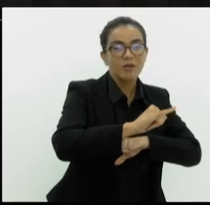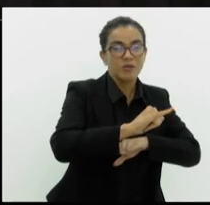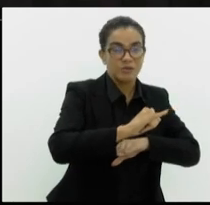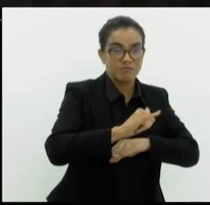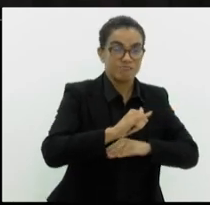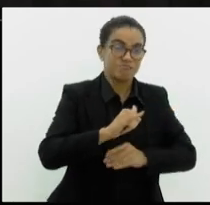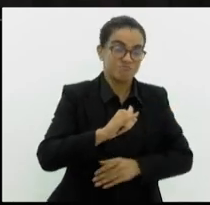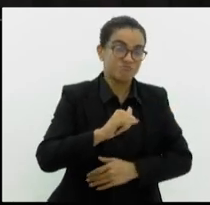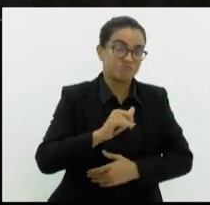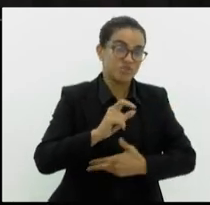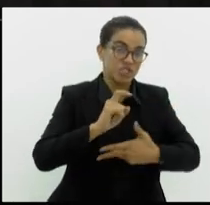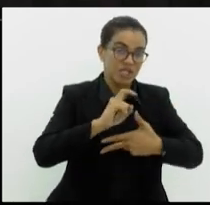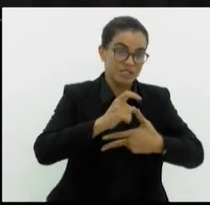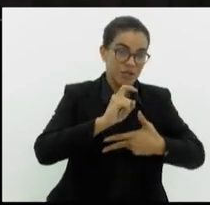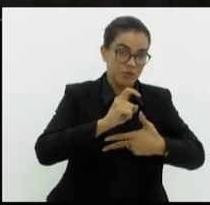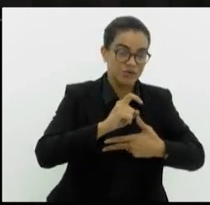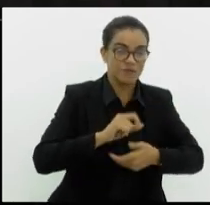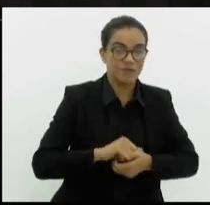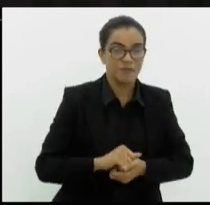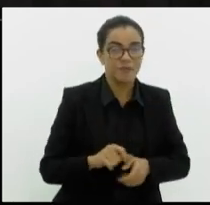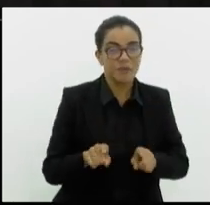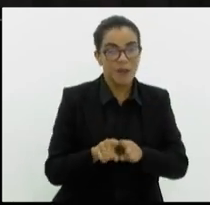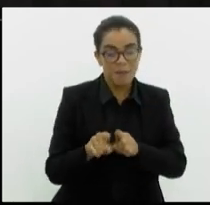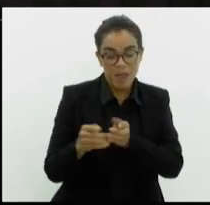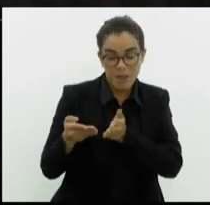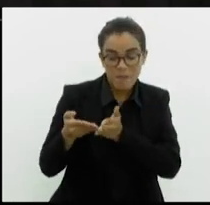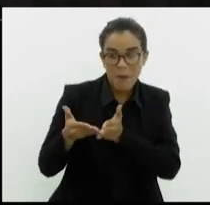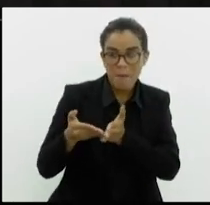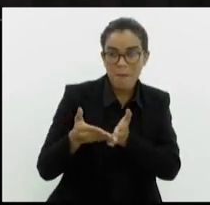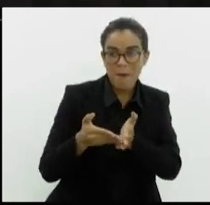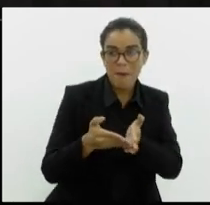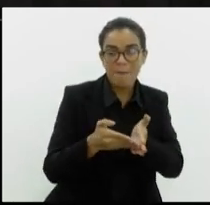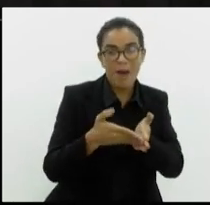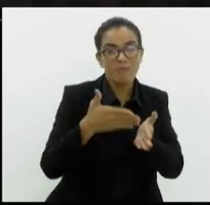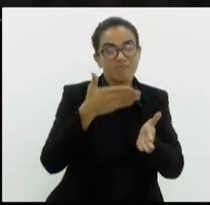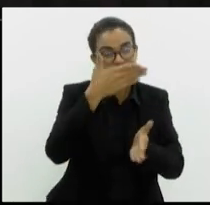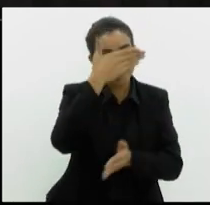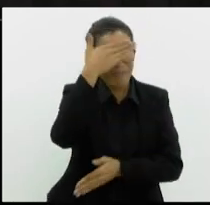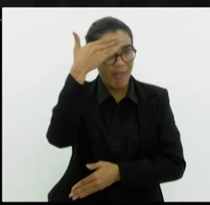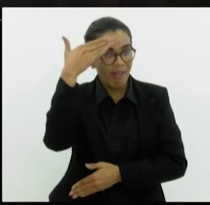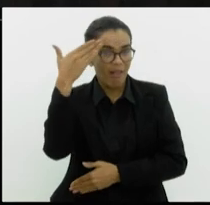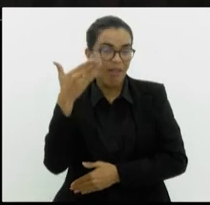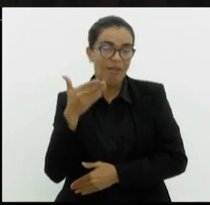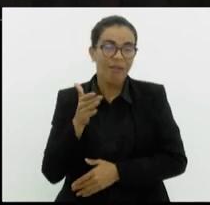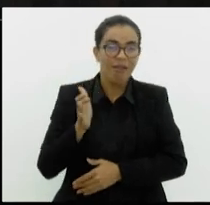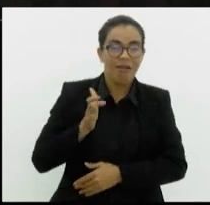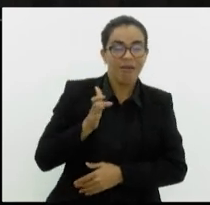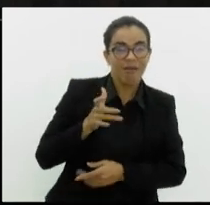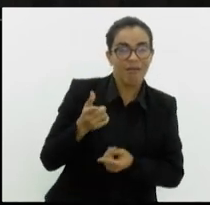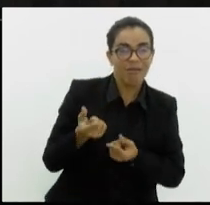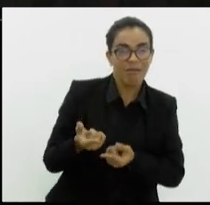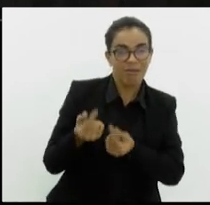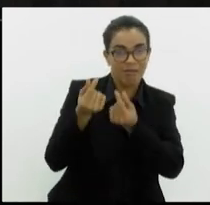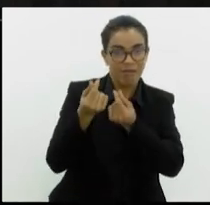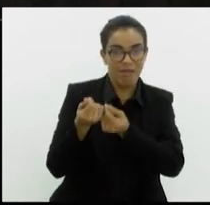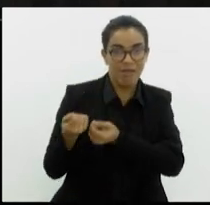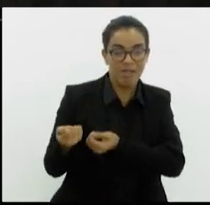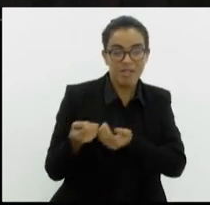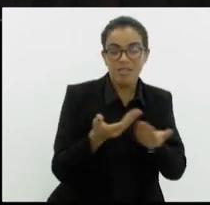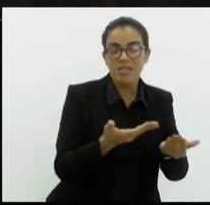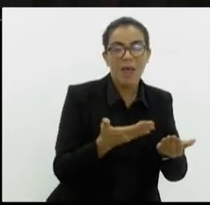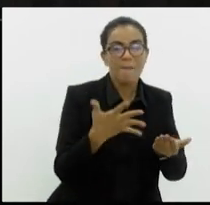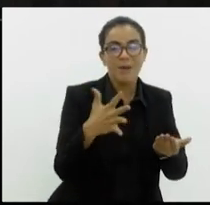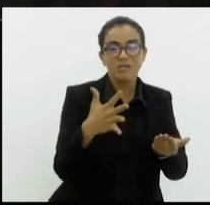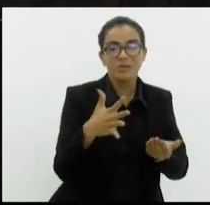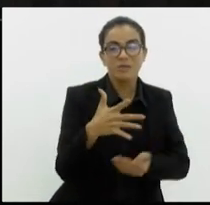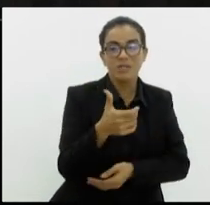executivos e de embarcações de lazer, que pode dar aos cofres públicos algo como 600 milhões